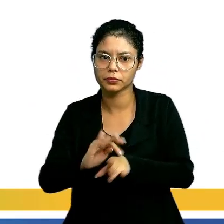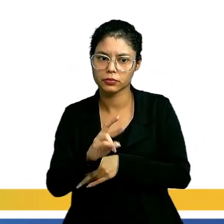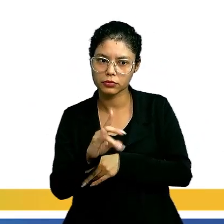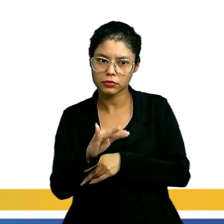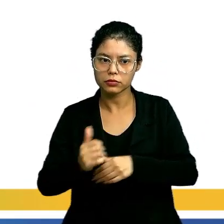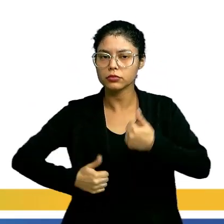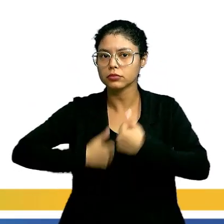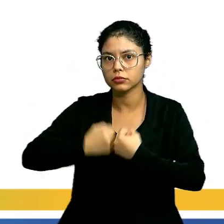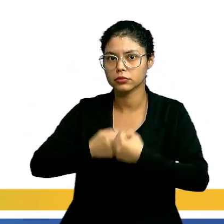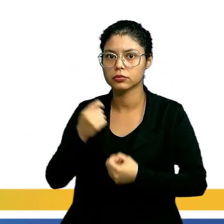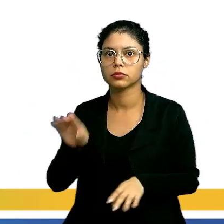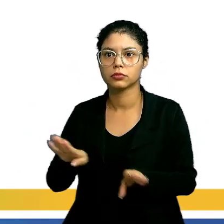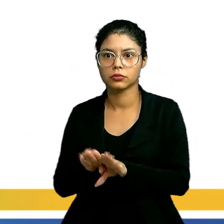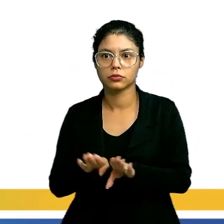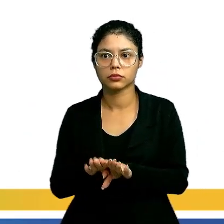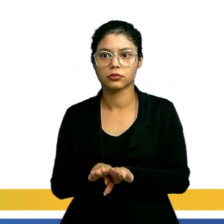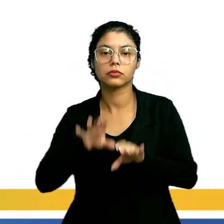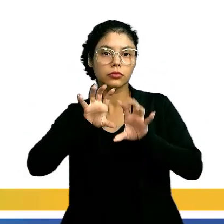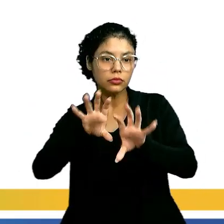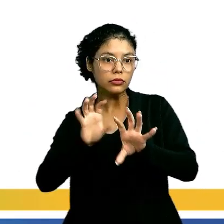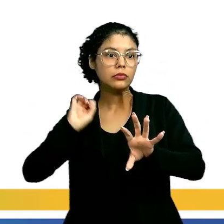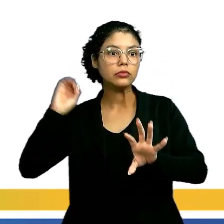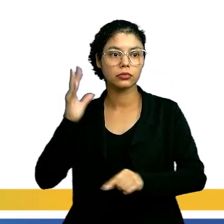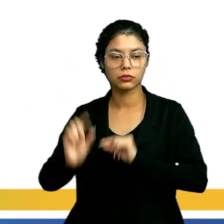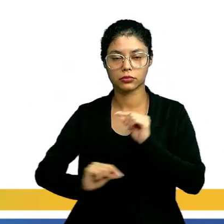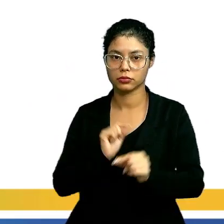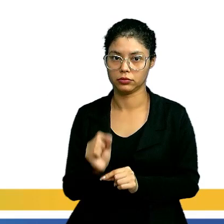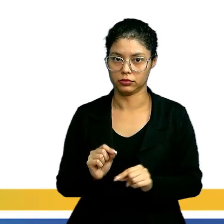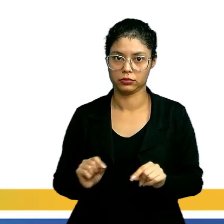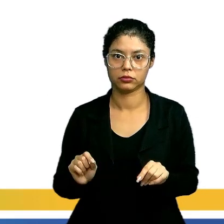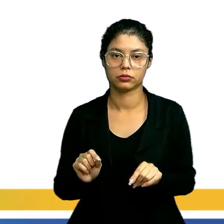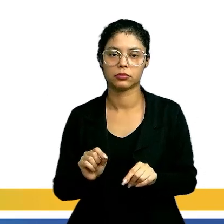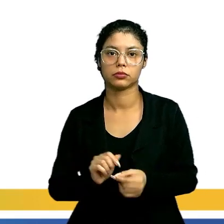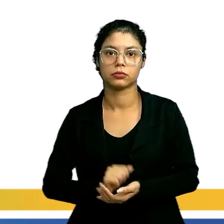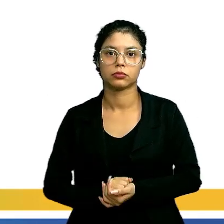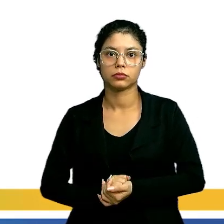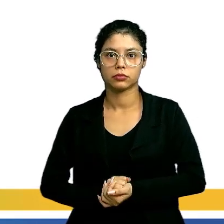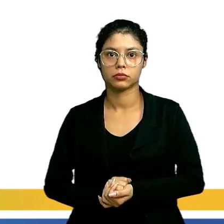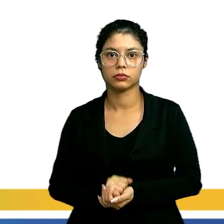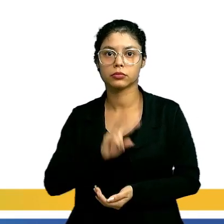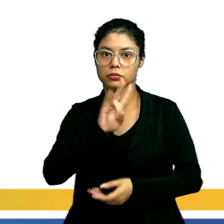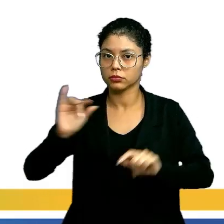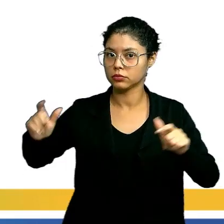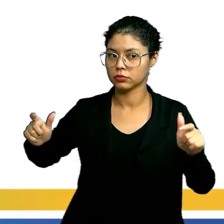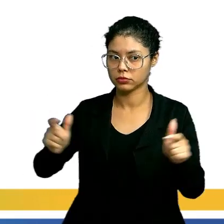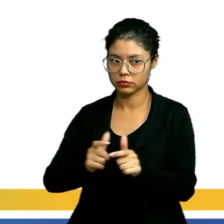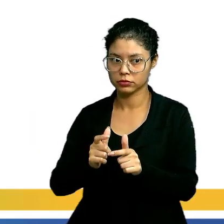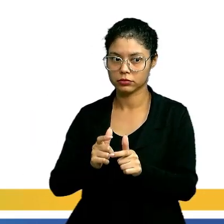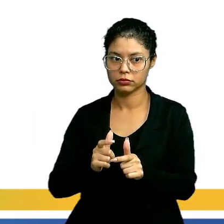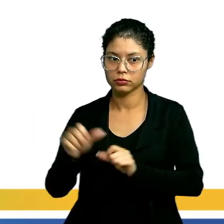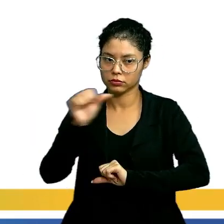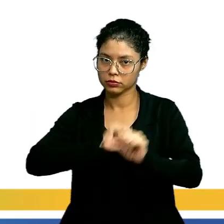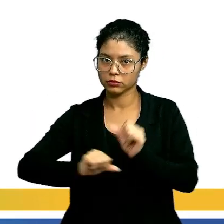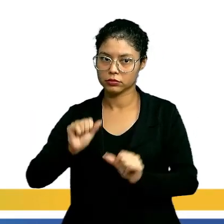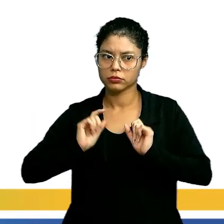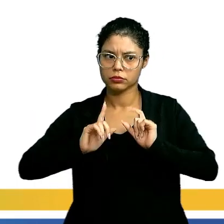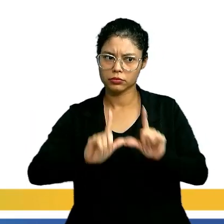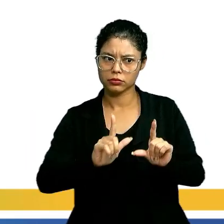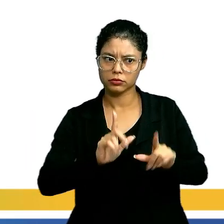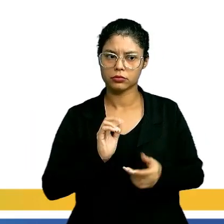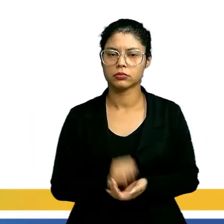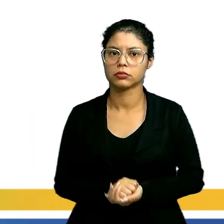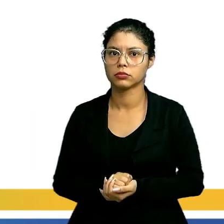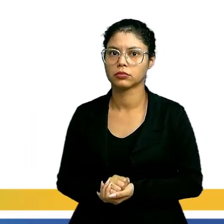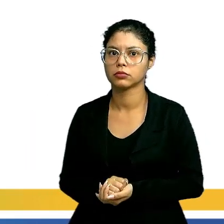do atrito dinâmico entre elas. Dessa forma, será se vai reduzir a força trocada entre as placas?